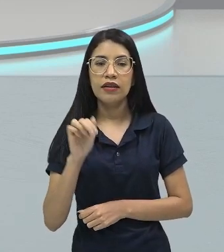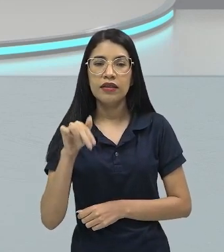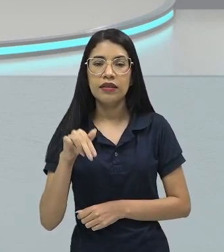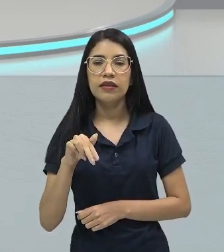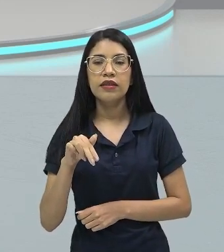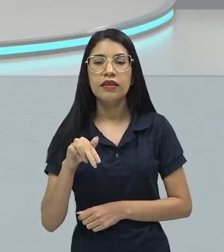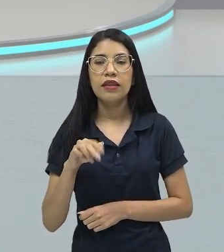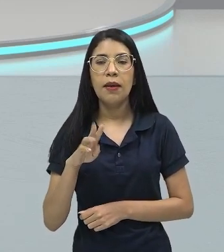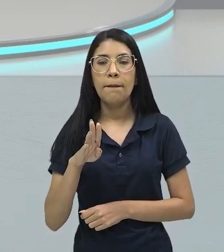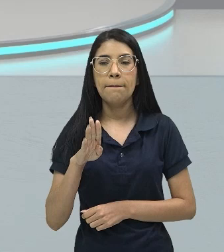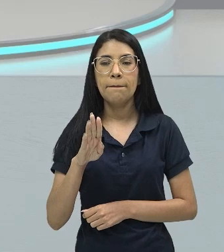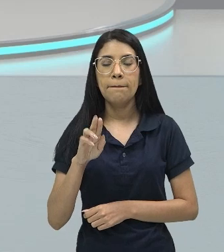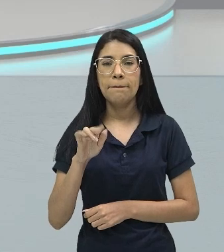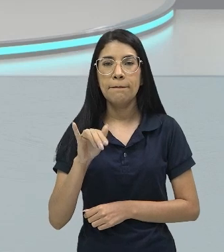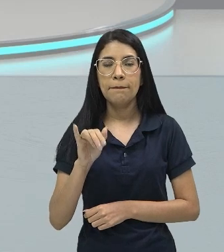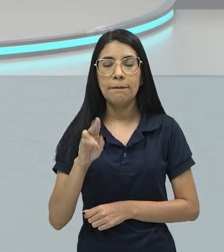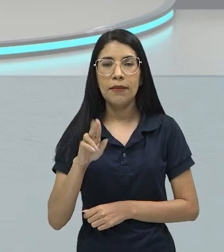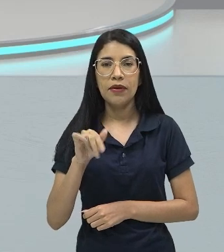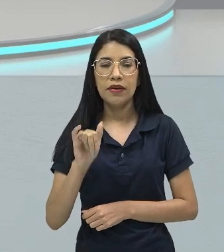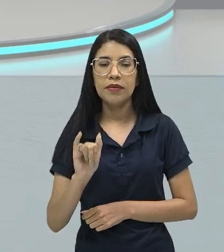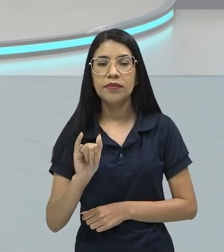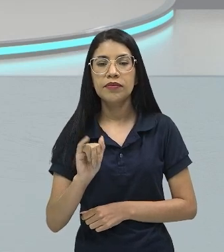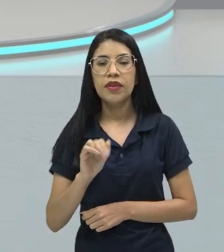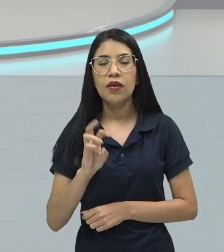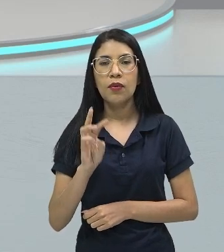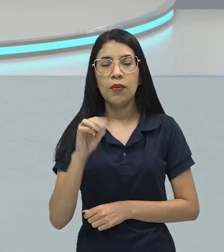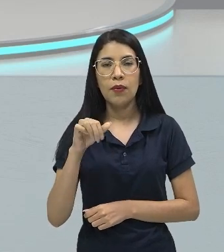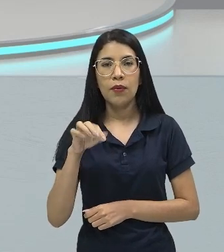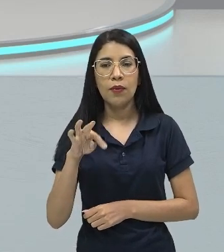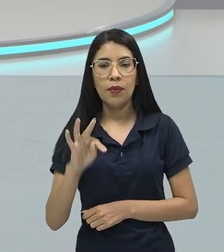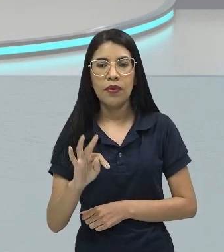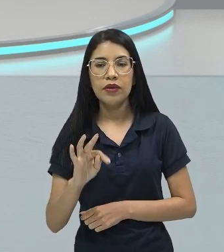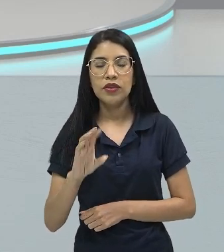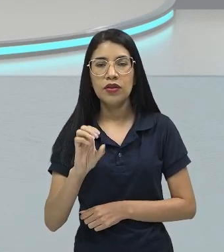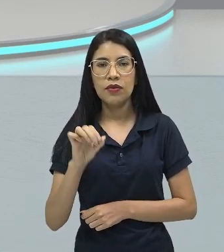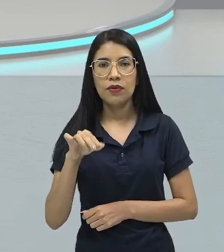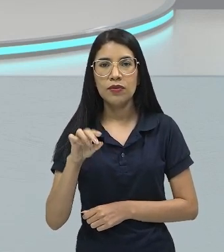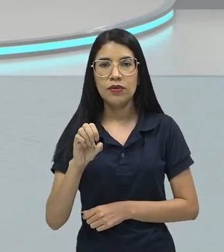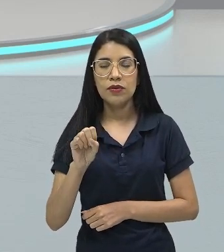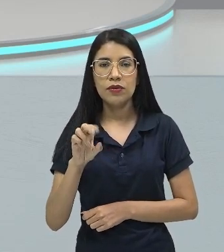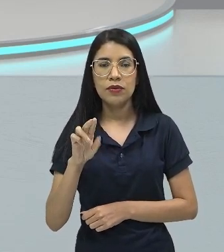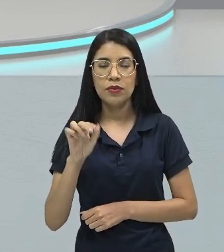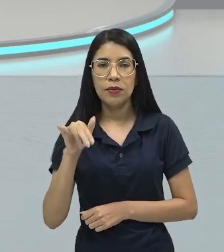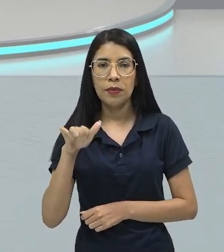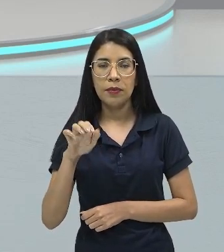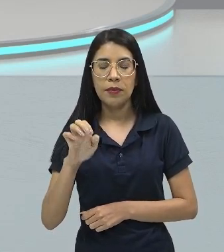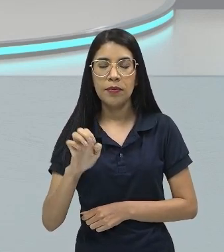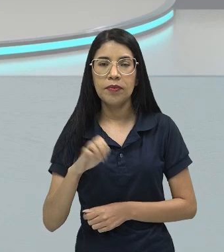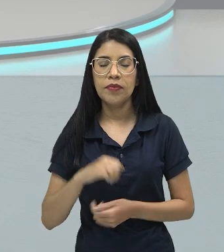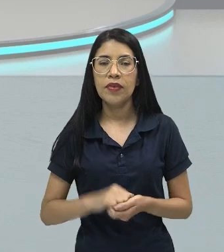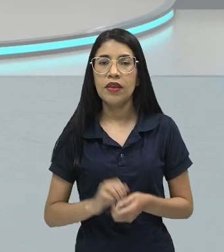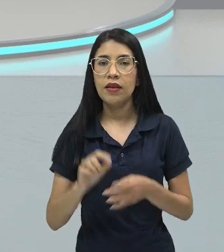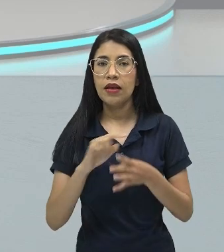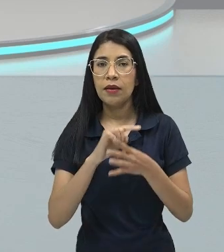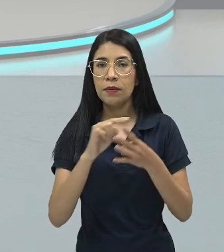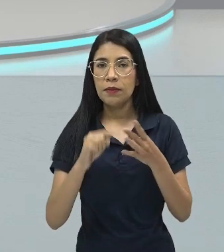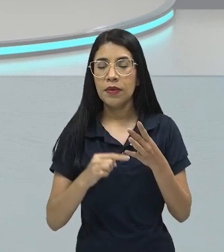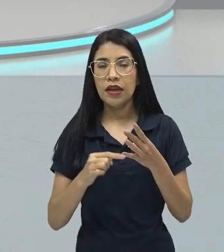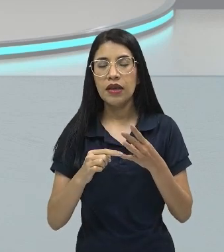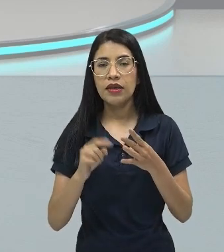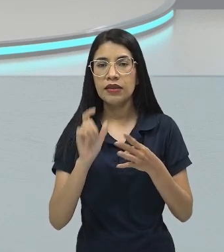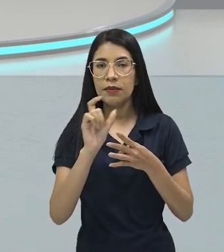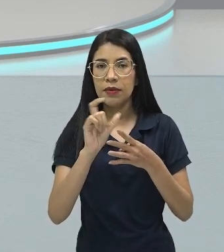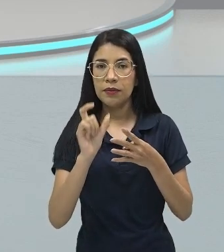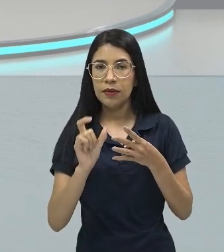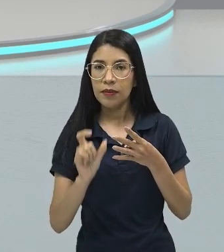consume, want, and consumerism. Então, olha só, essas palavras em destaque,